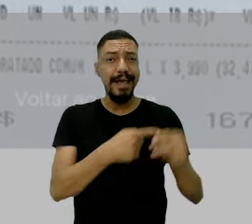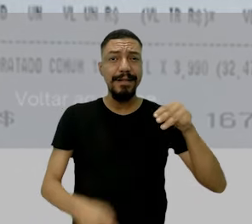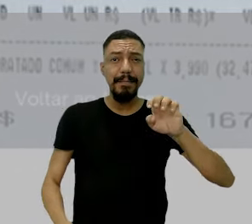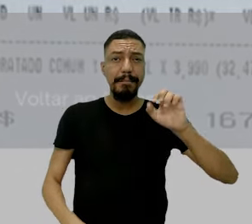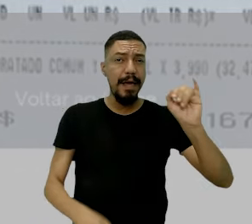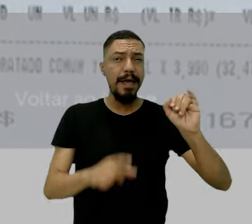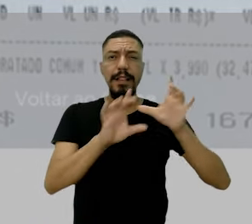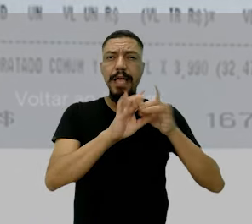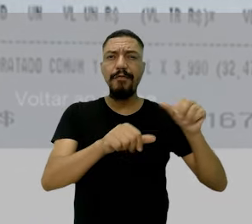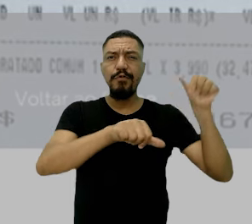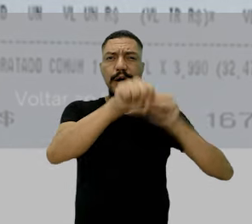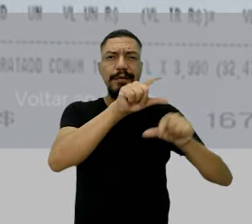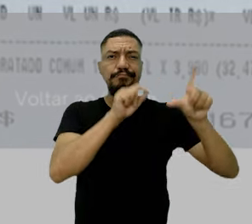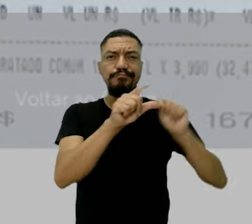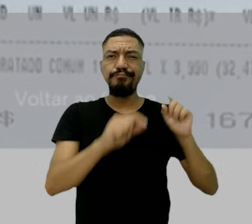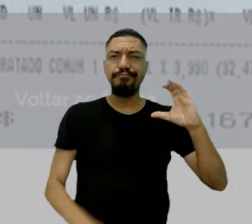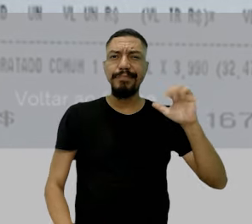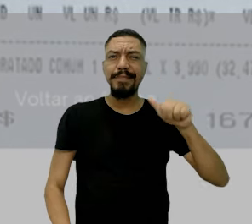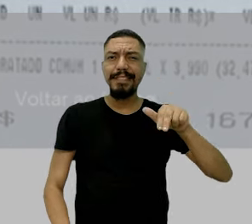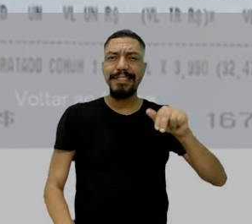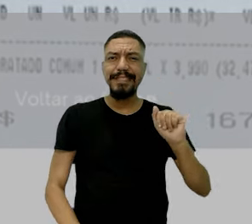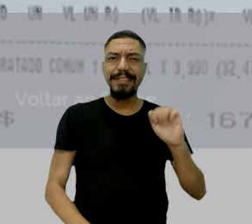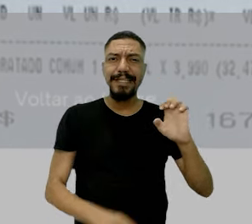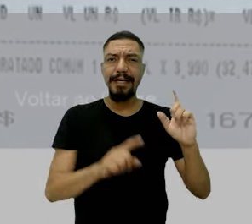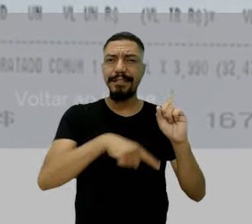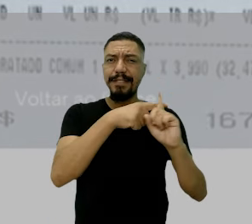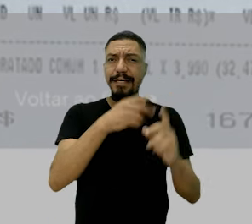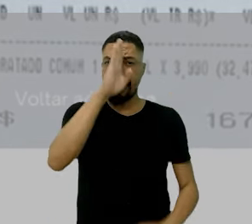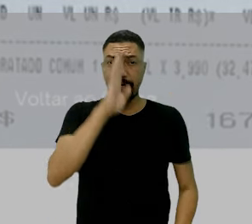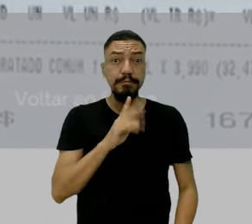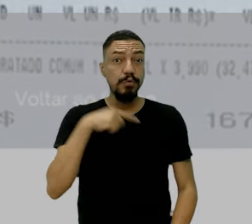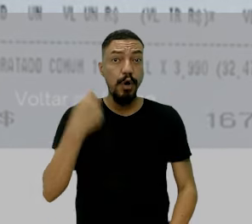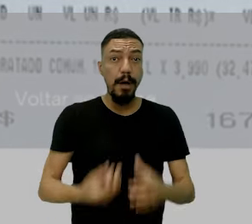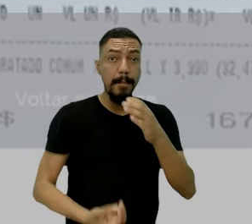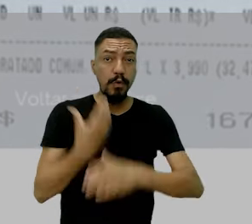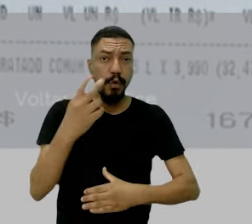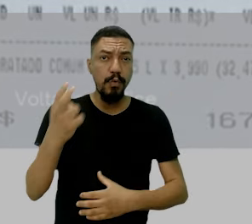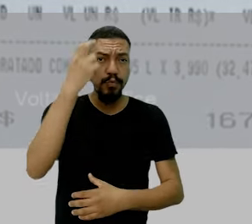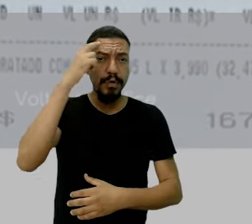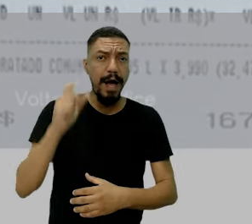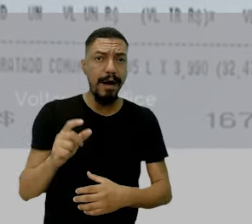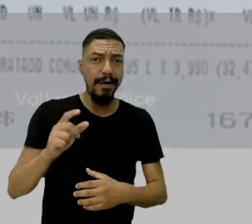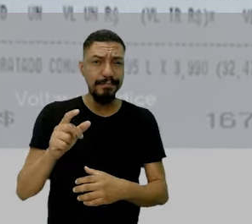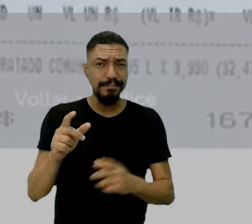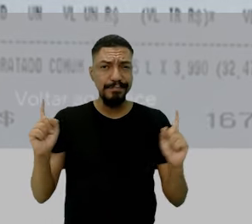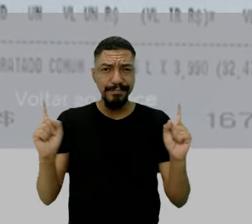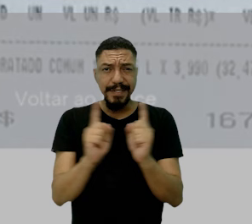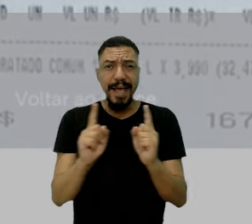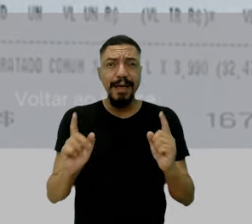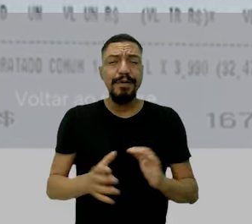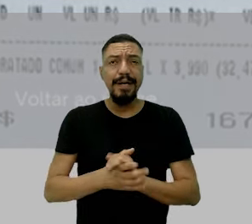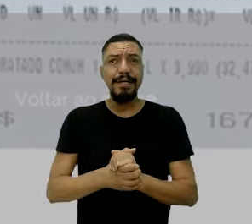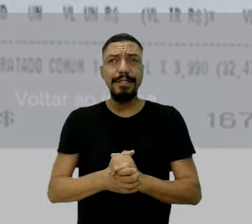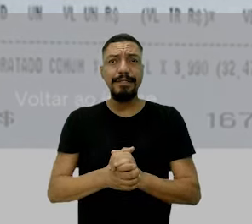de graça. Então, assim, a gente, como produtores, principalmente produtores pequenos,